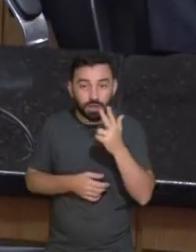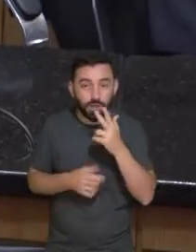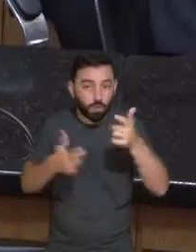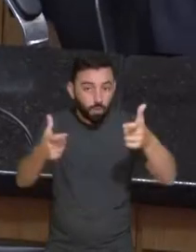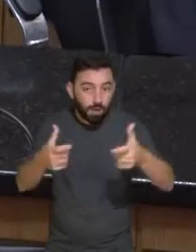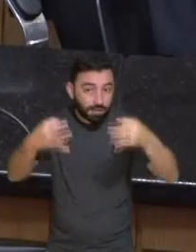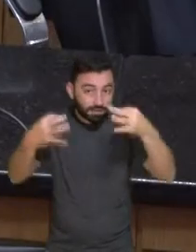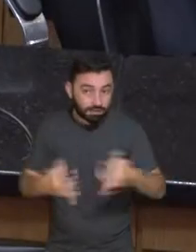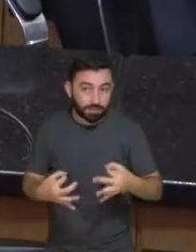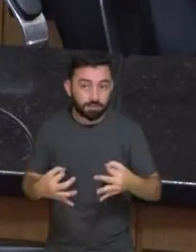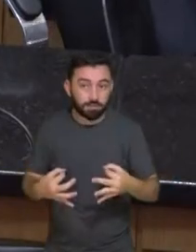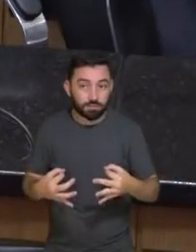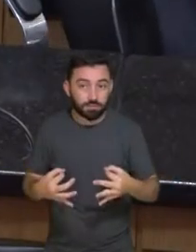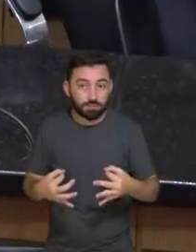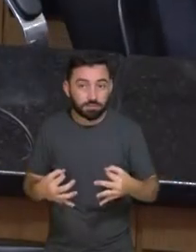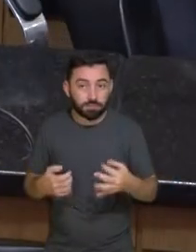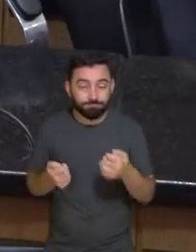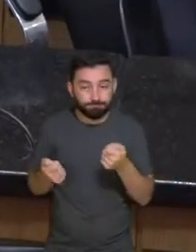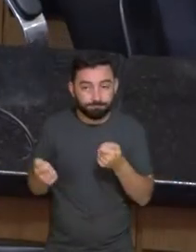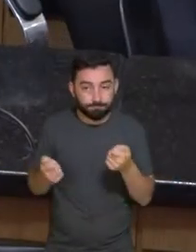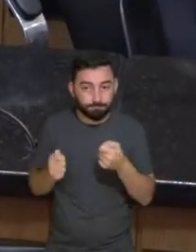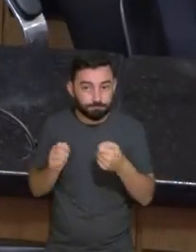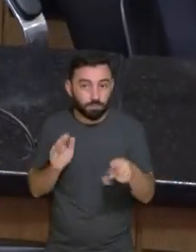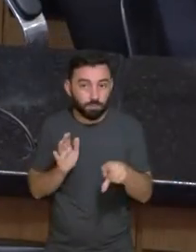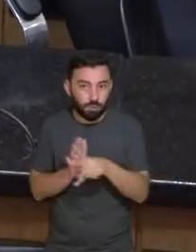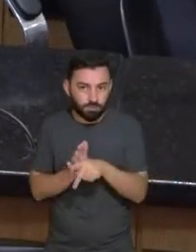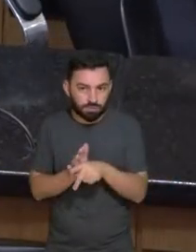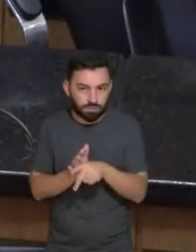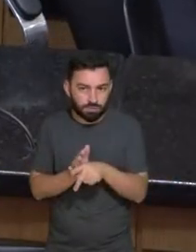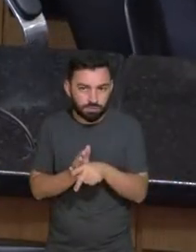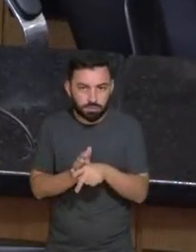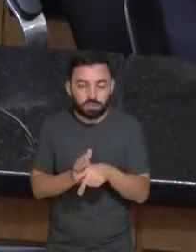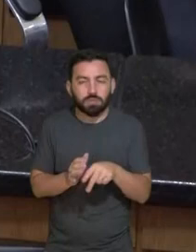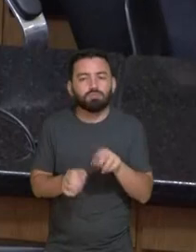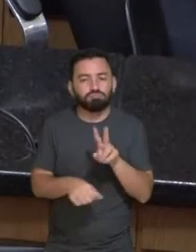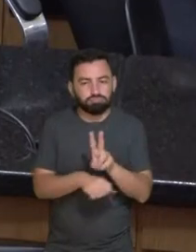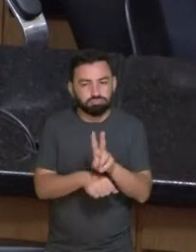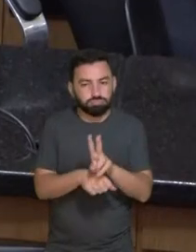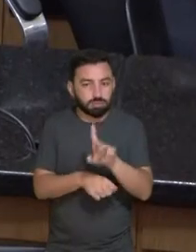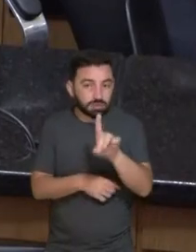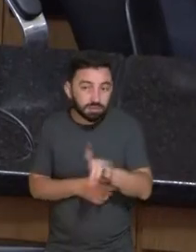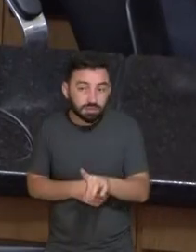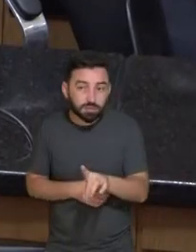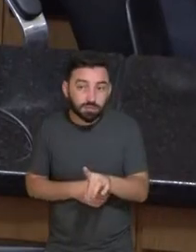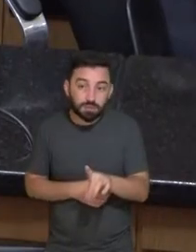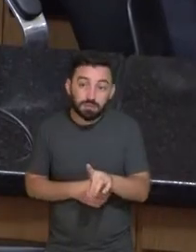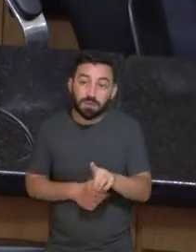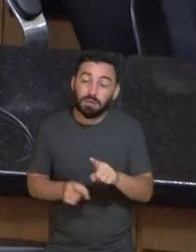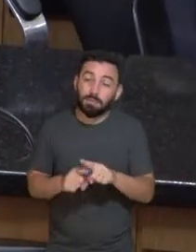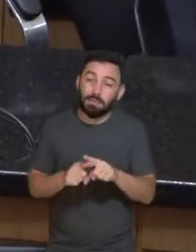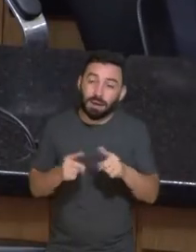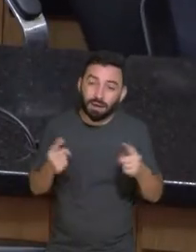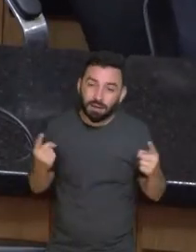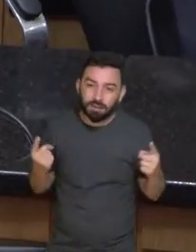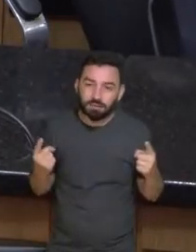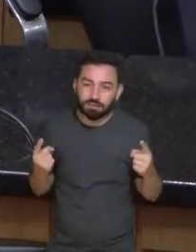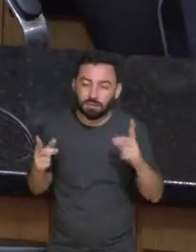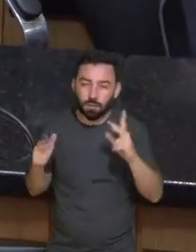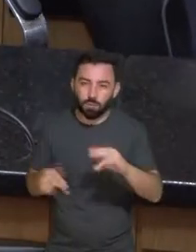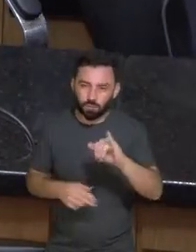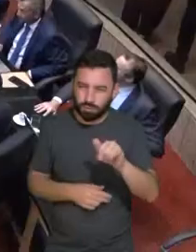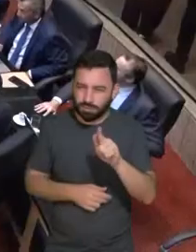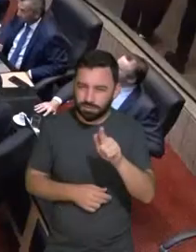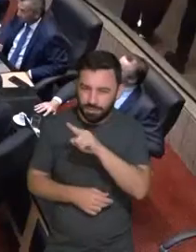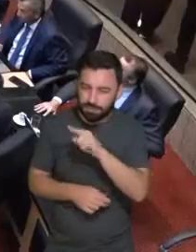nos parques delimitado para isso. Então está se preservando o direito, mas concordo com a sugestão do deputado Júlio, que também